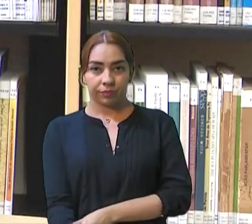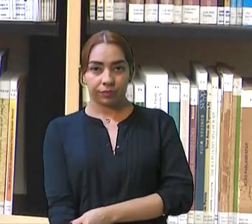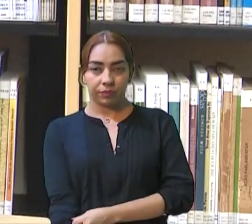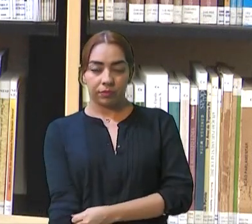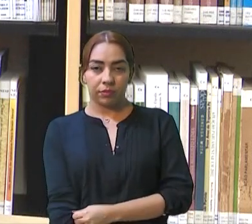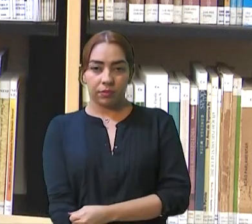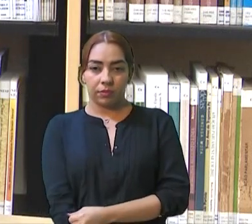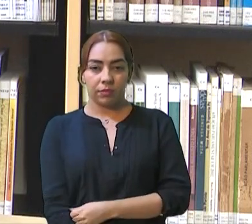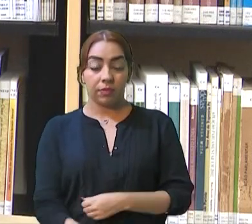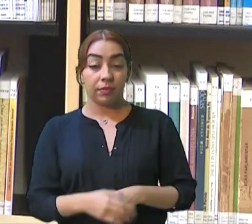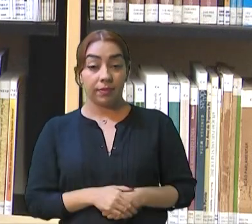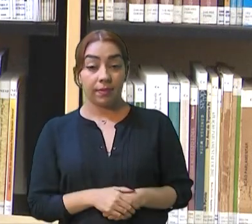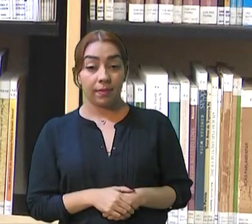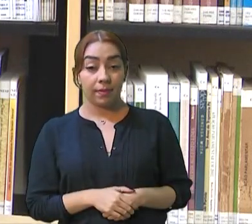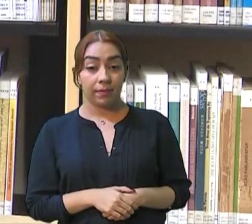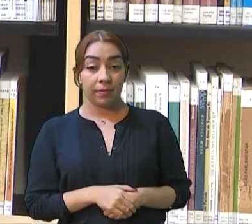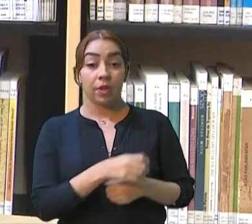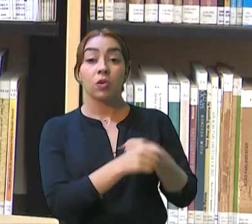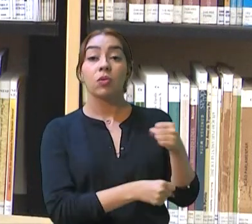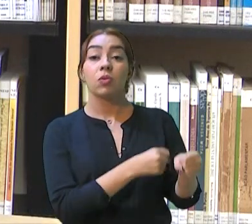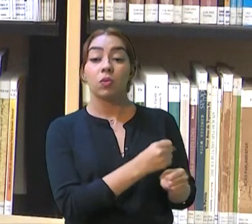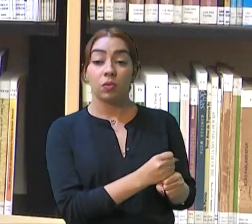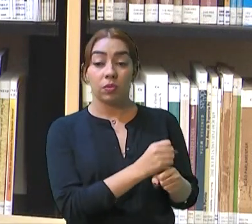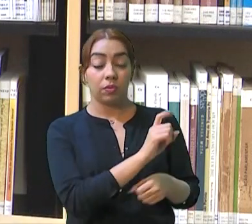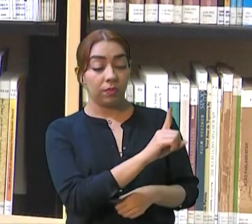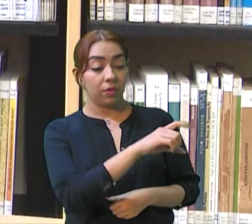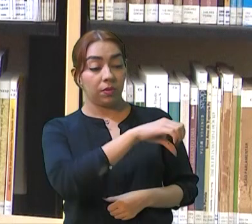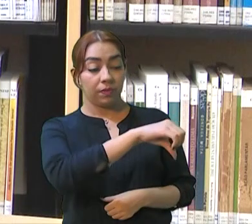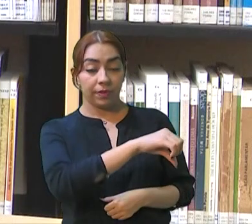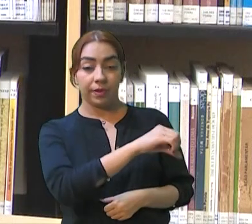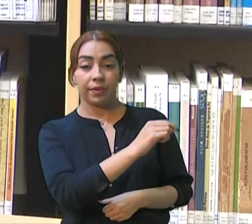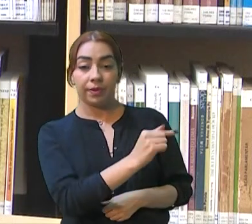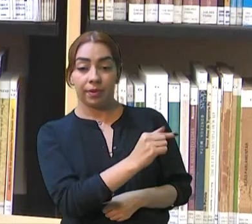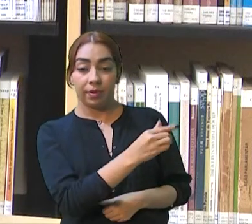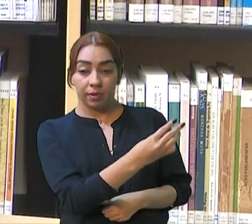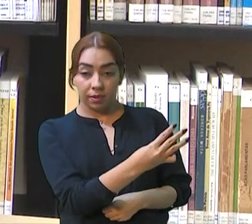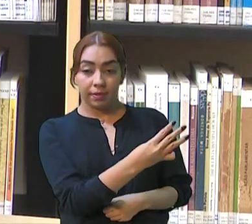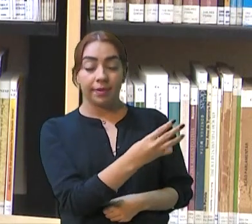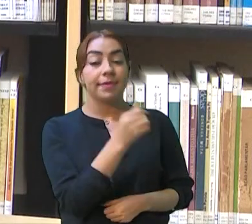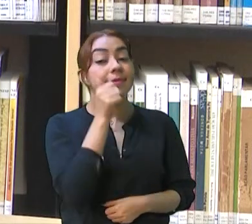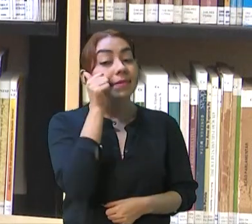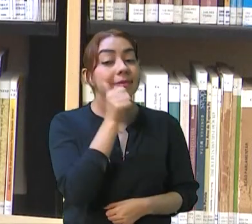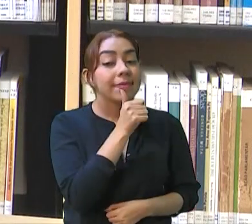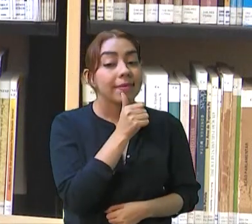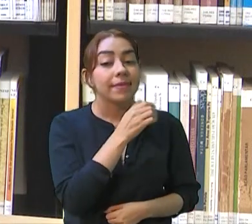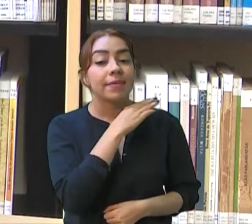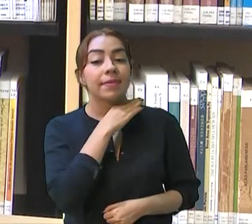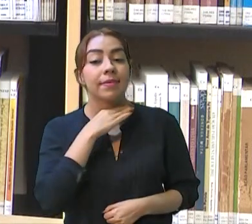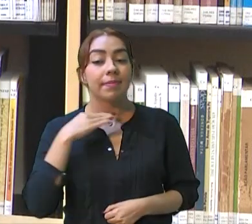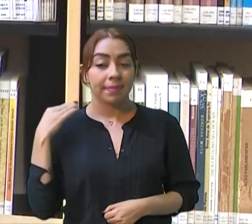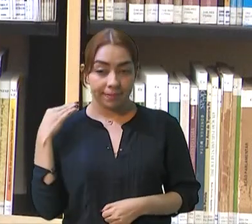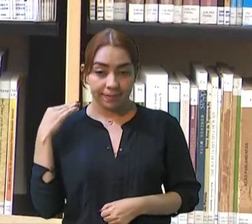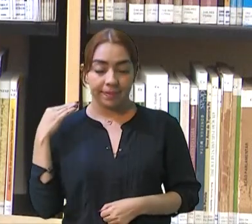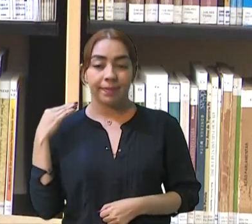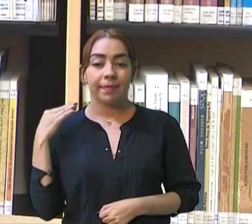morte da Gwen Stacy, em 1973, é Amazing Spider-Man 121 e 122, que